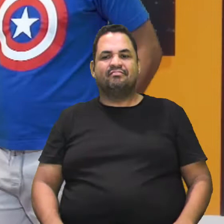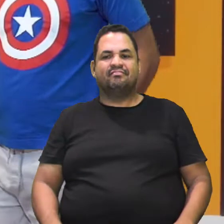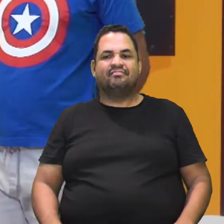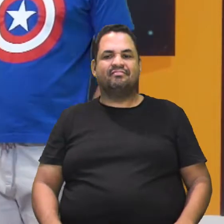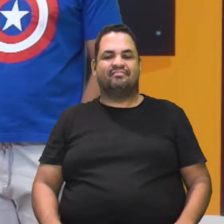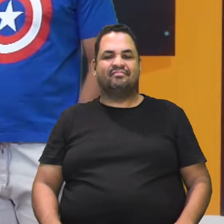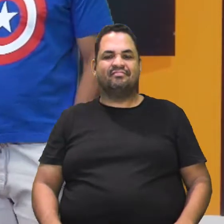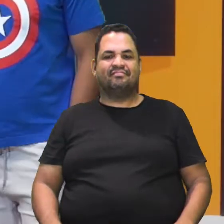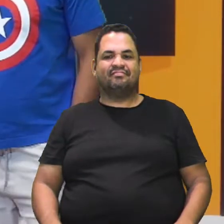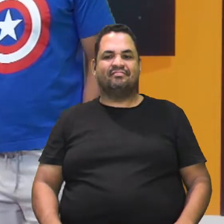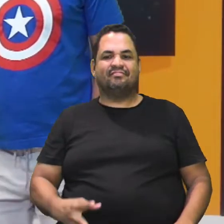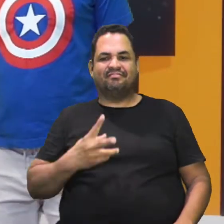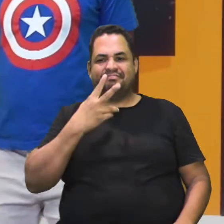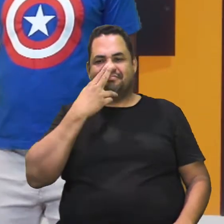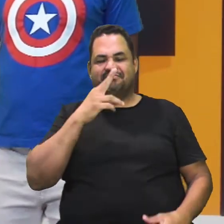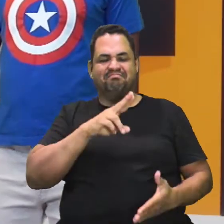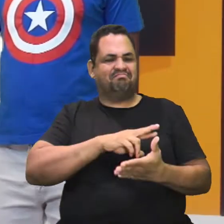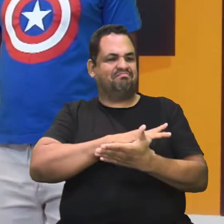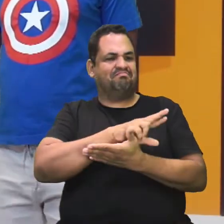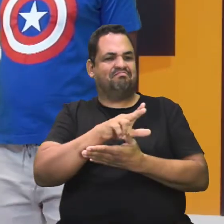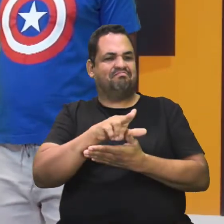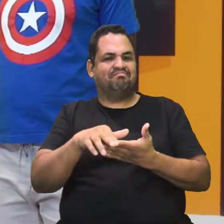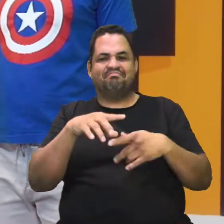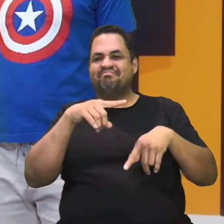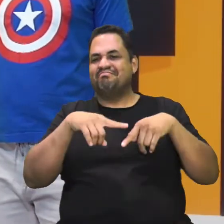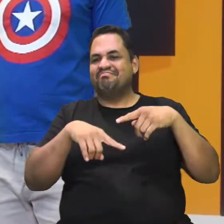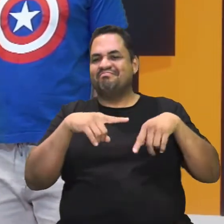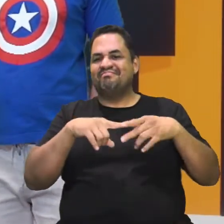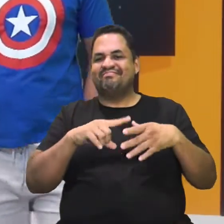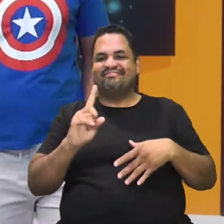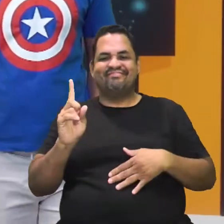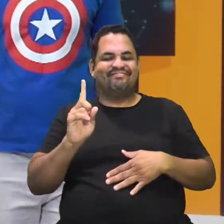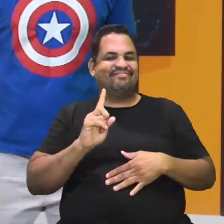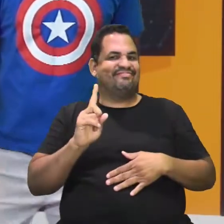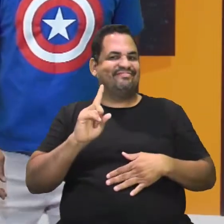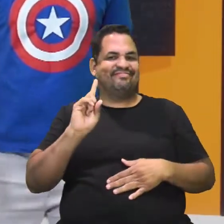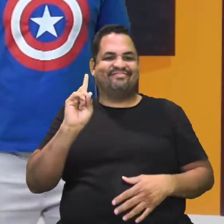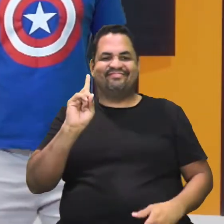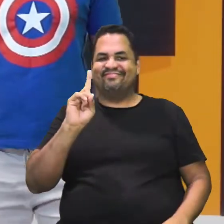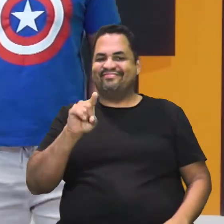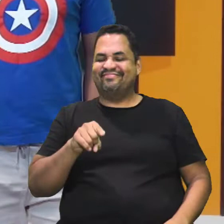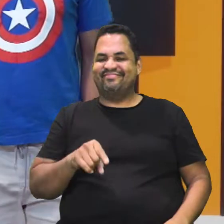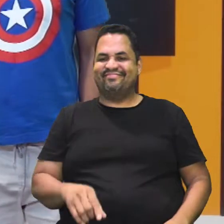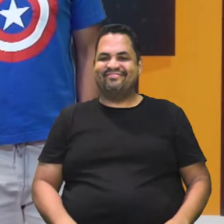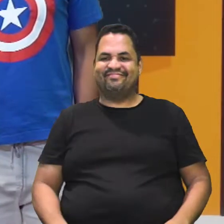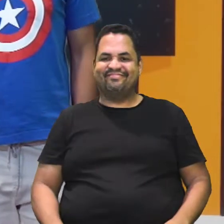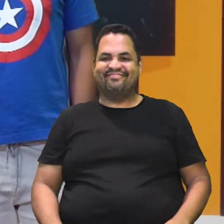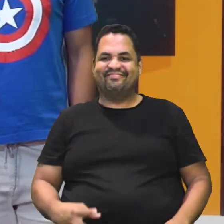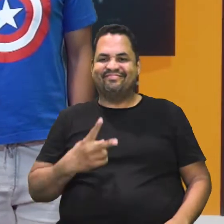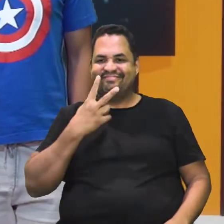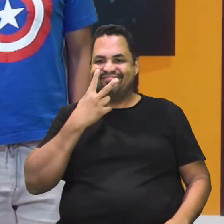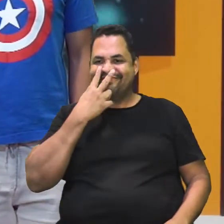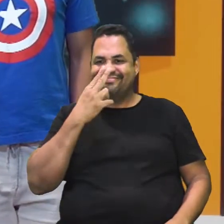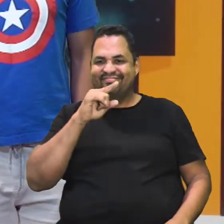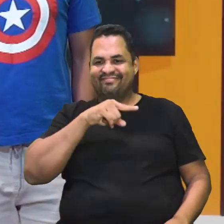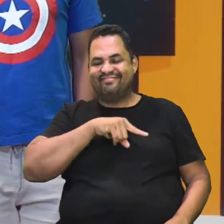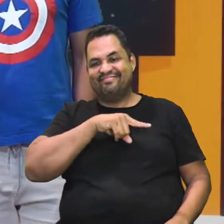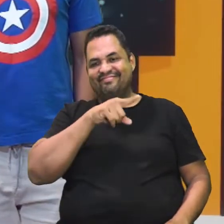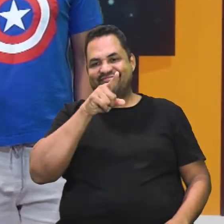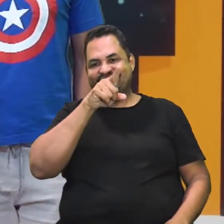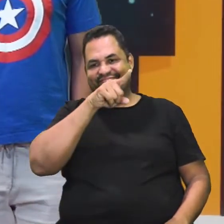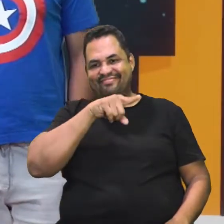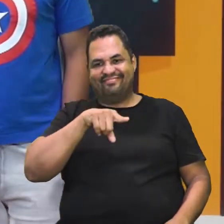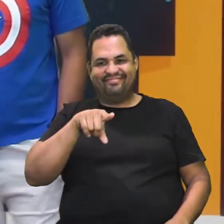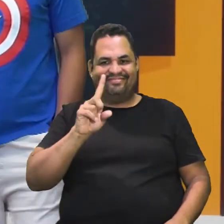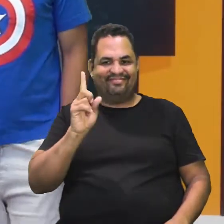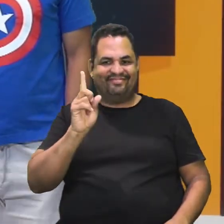Também. Parece tanta coisa, mas não é. Mas não é. Eu falei que parecia parábola. Parece, mas